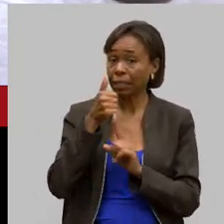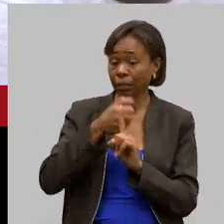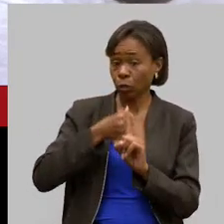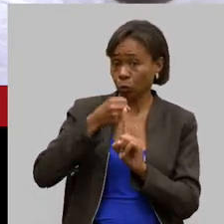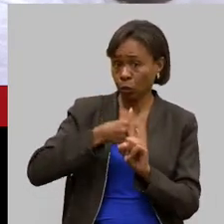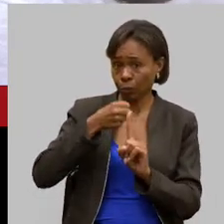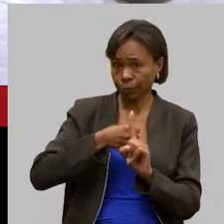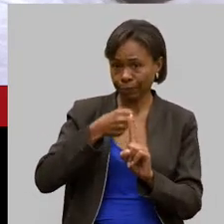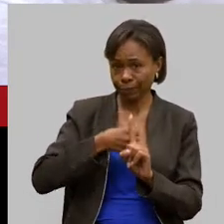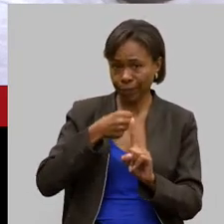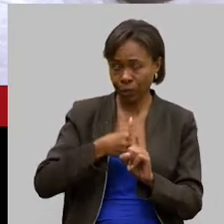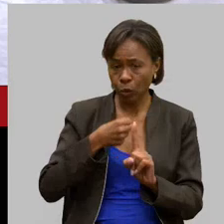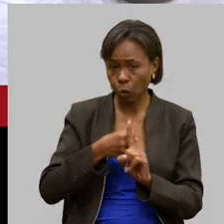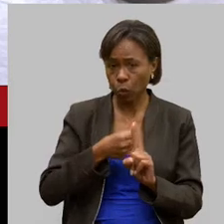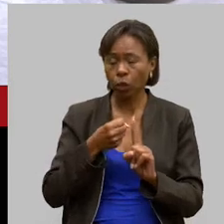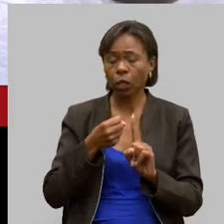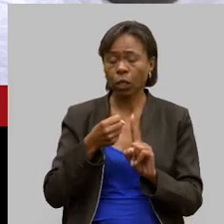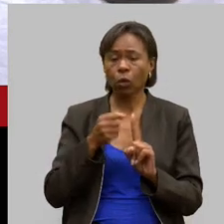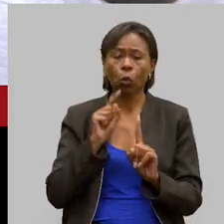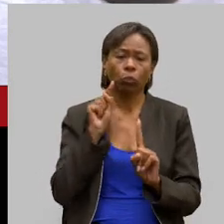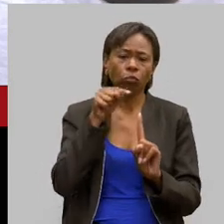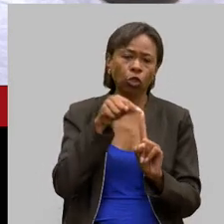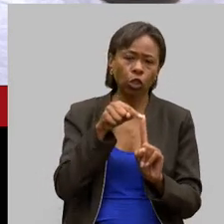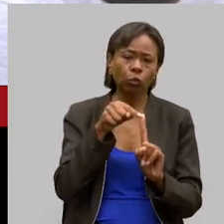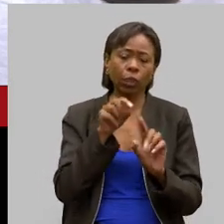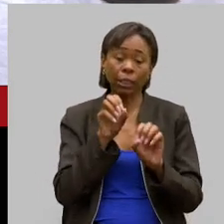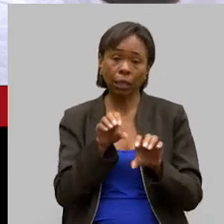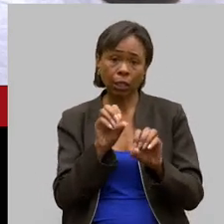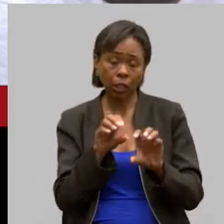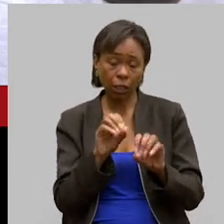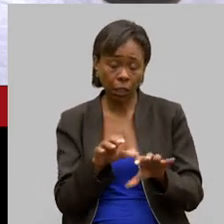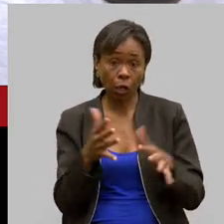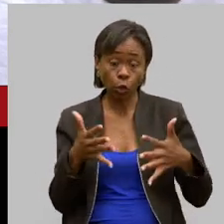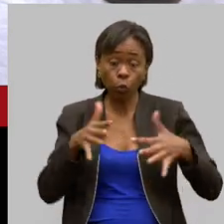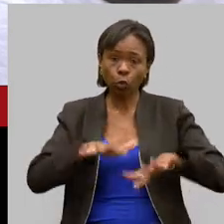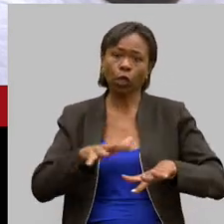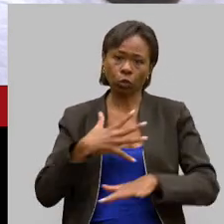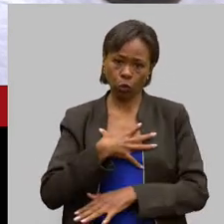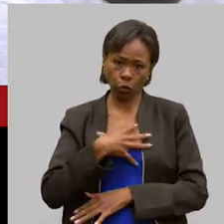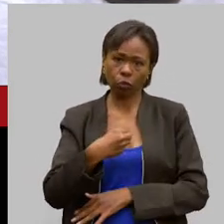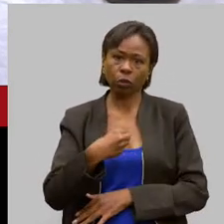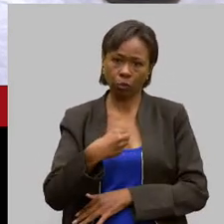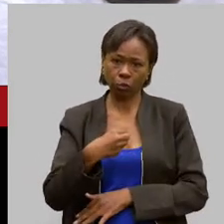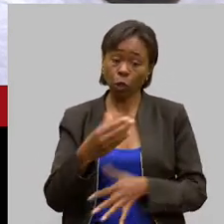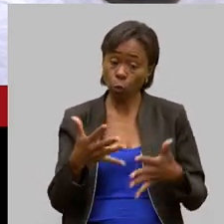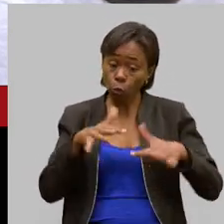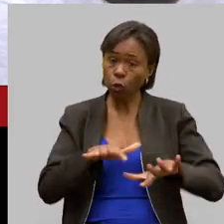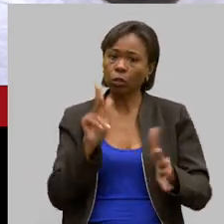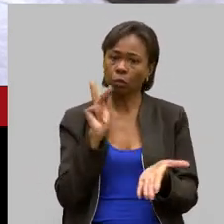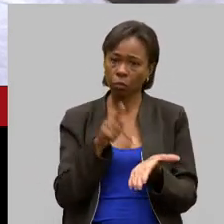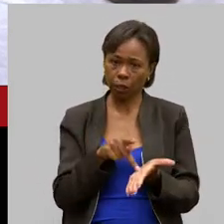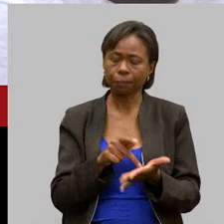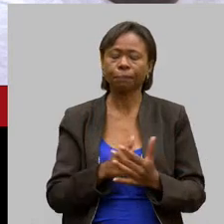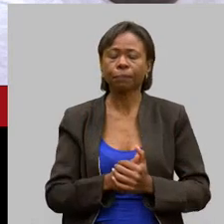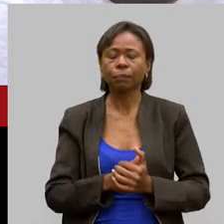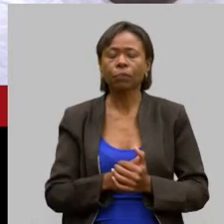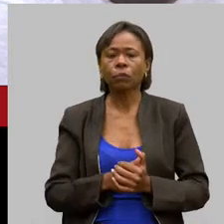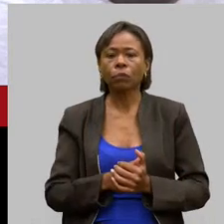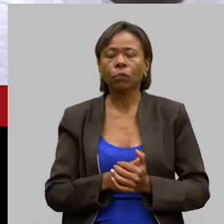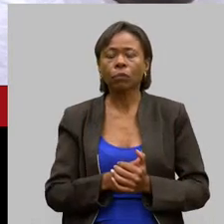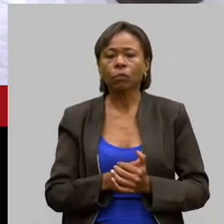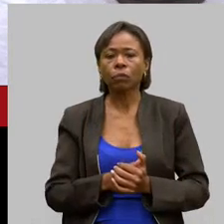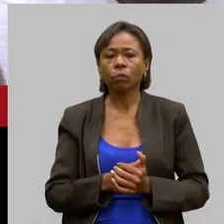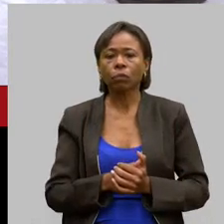lutamos para educação dos nossos filhos para inclusão plena eu gostaria de registrar aqui nessa